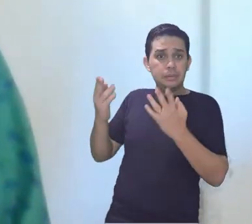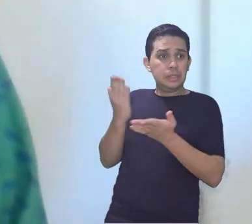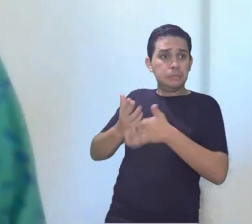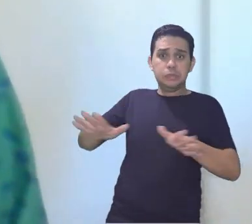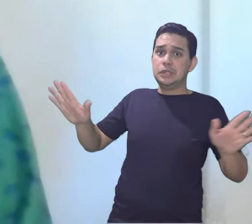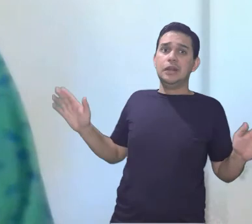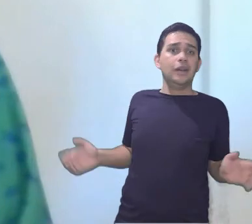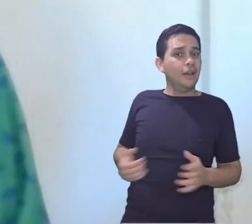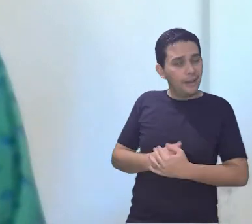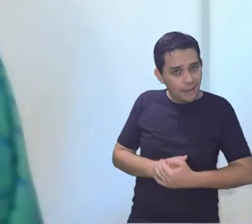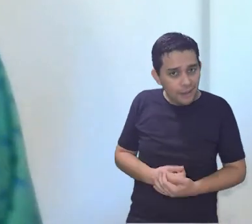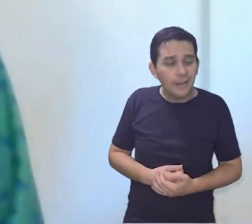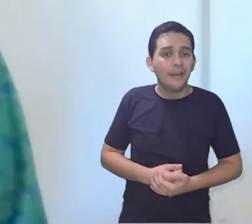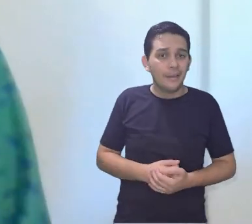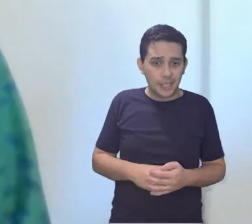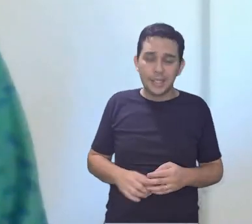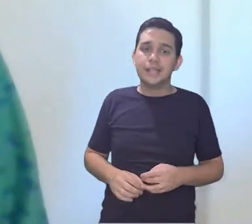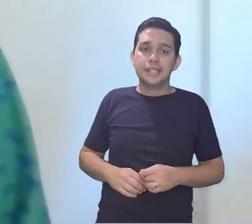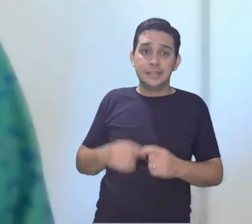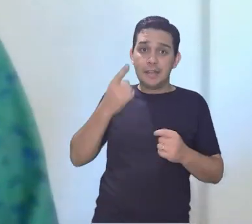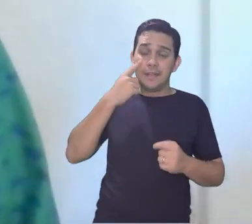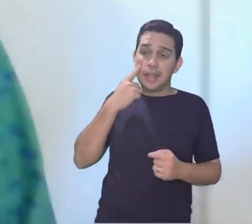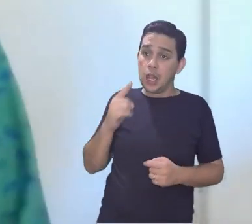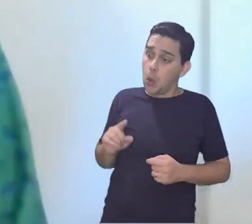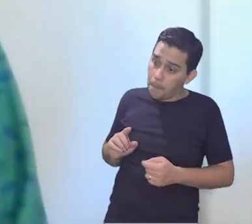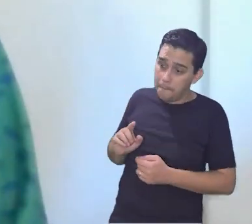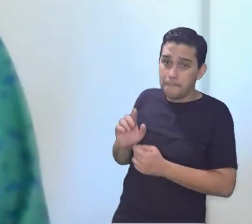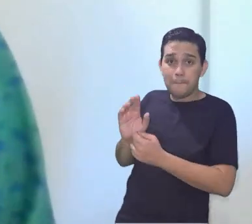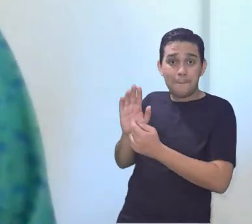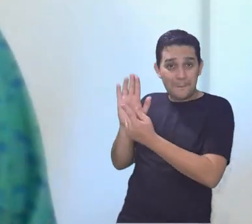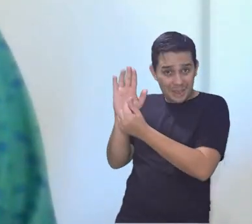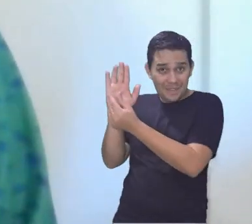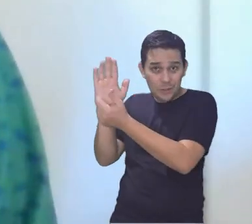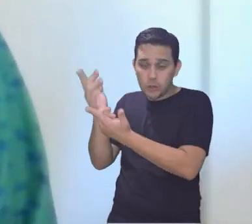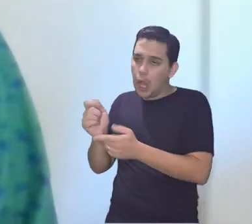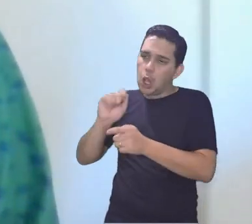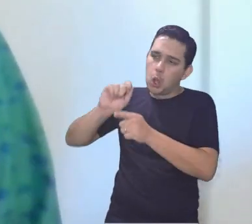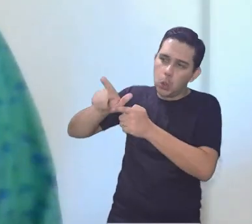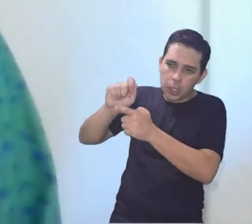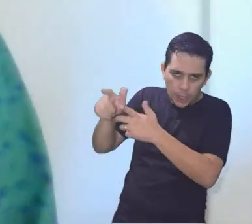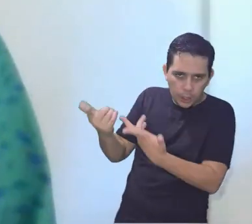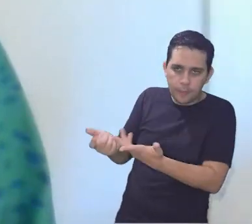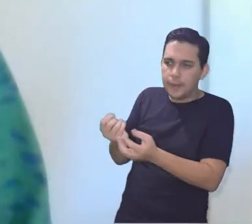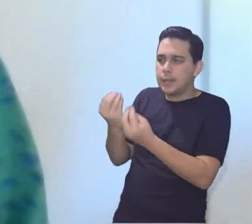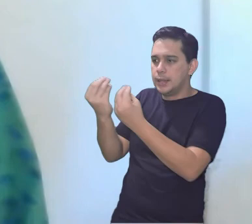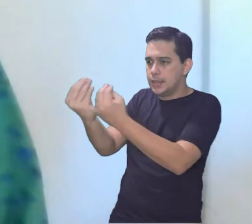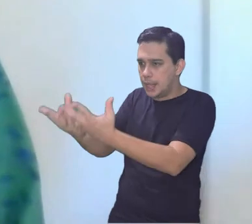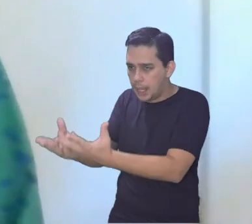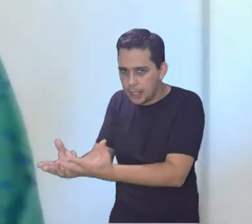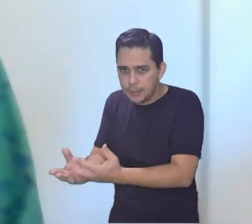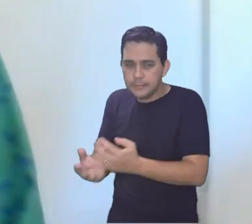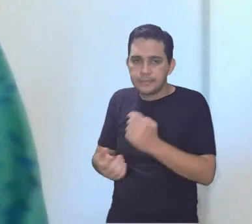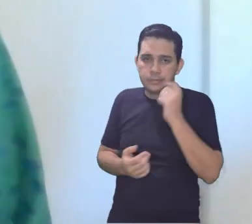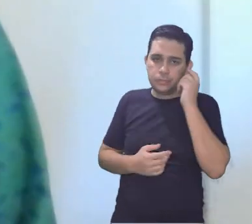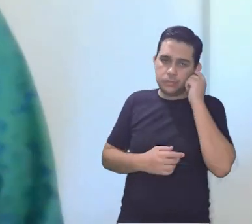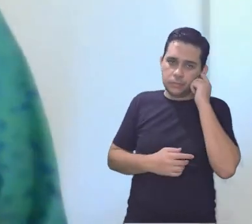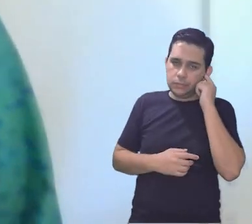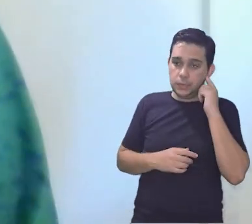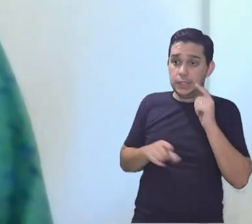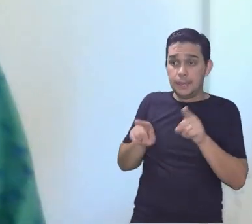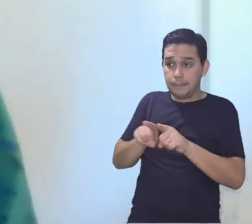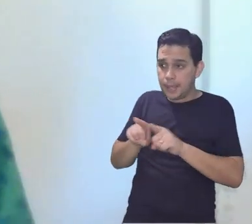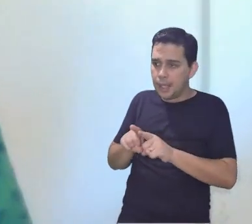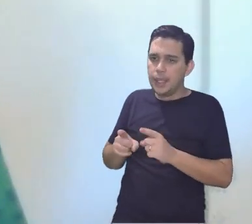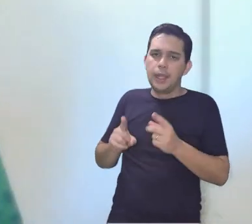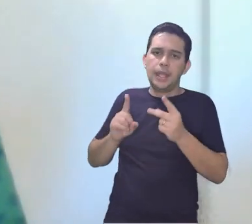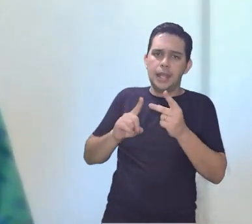benefício do aluguel social sendo processada e fiscalizada